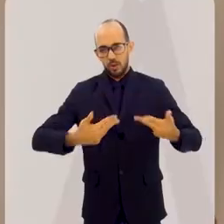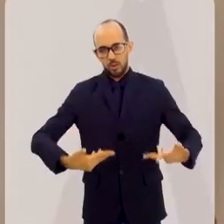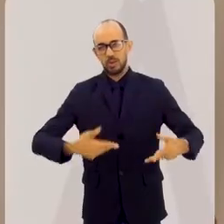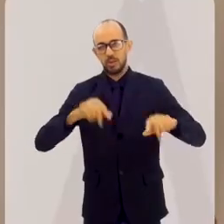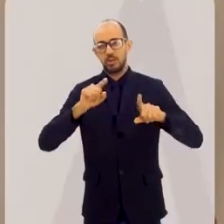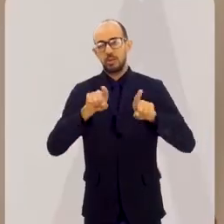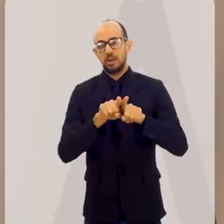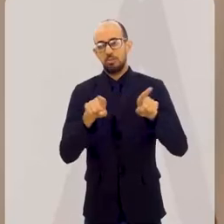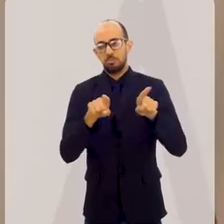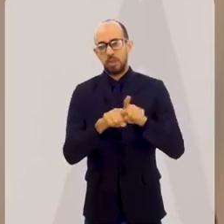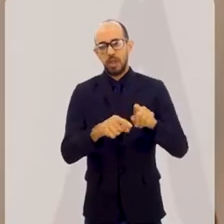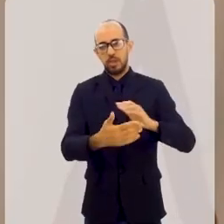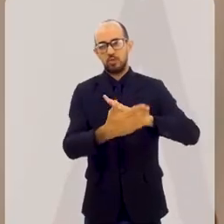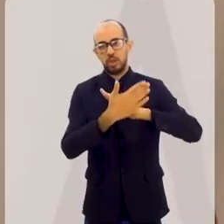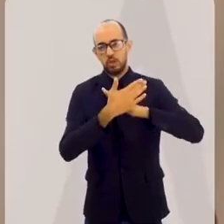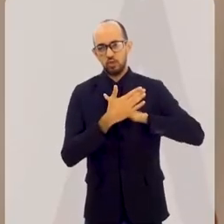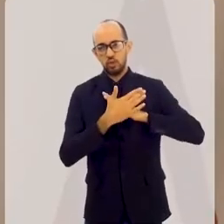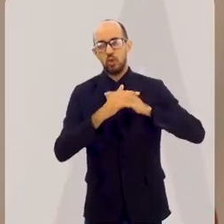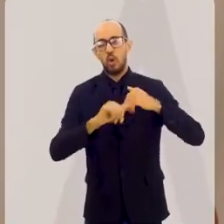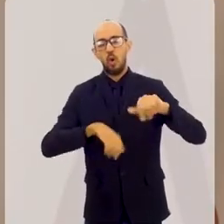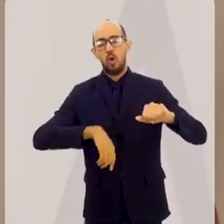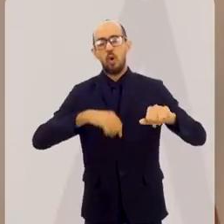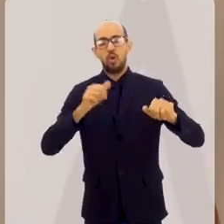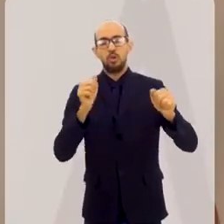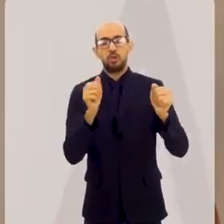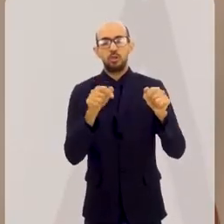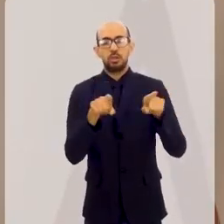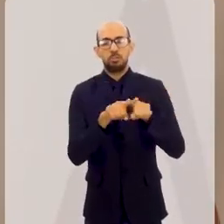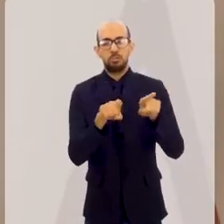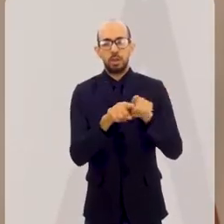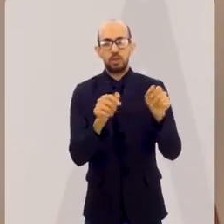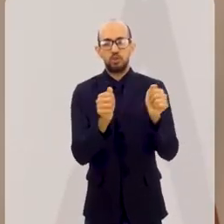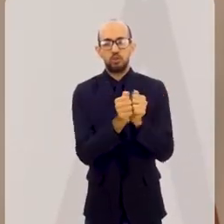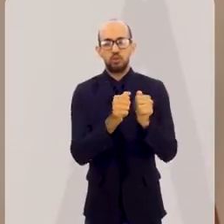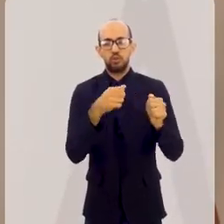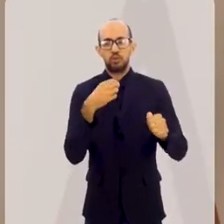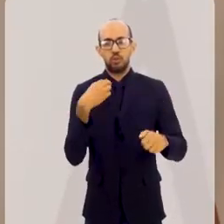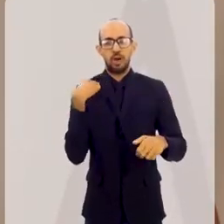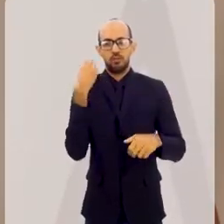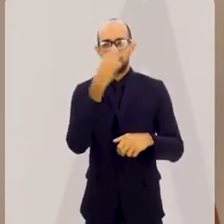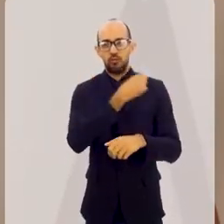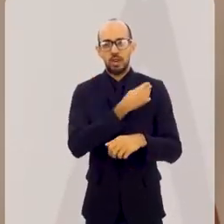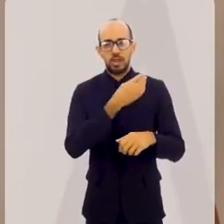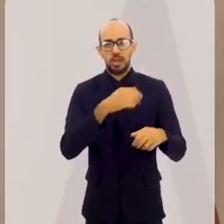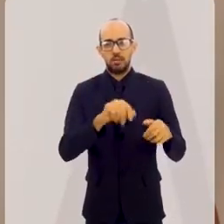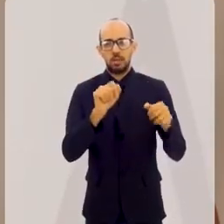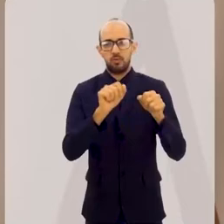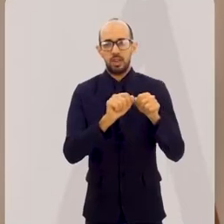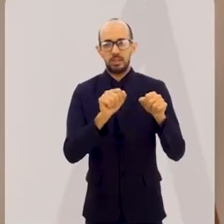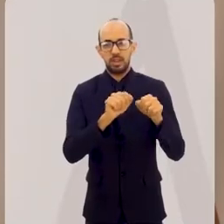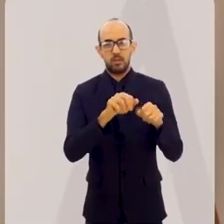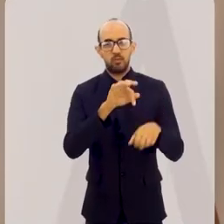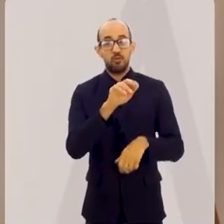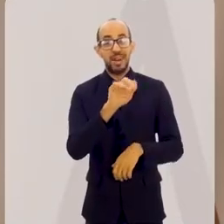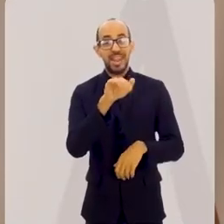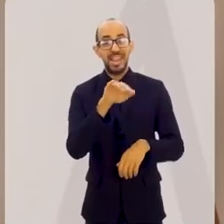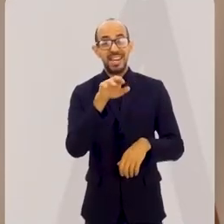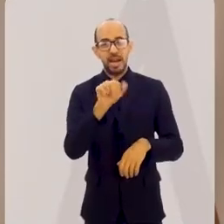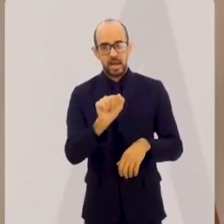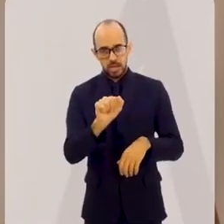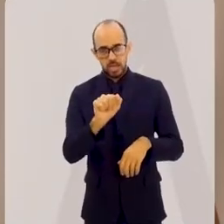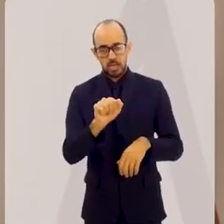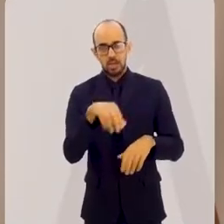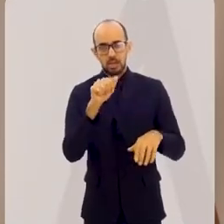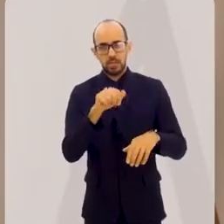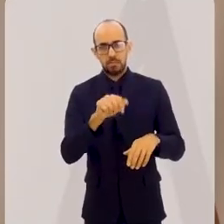que inclusive ele nos ajudou junto com a feira Maribel a tirar algumas